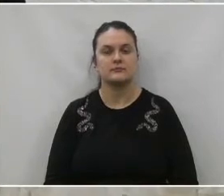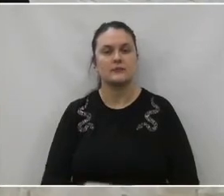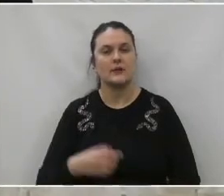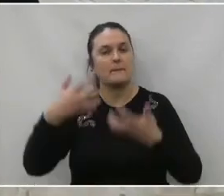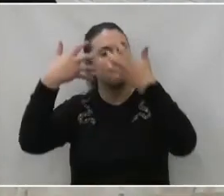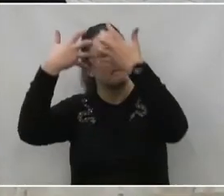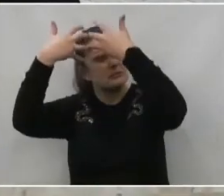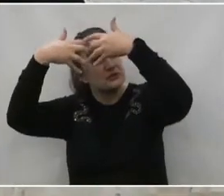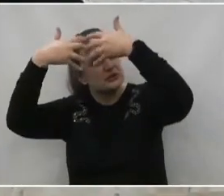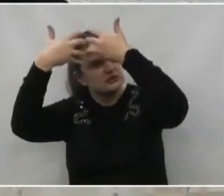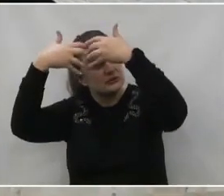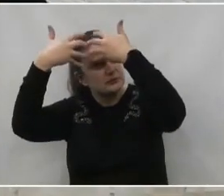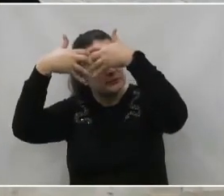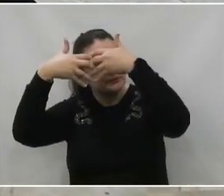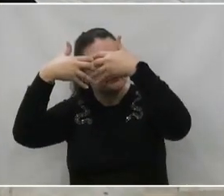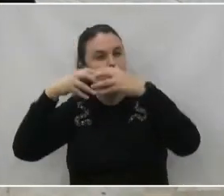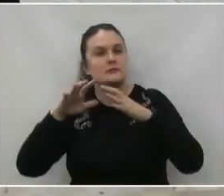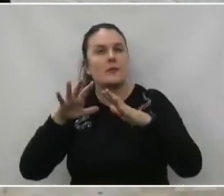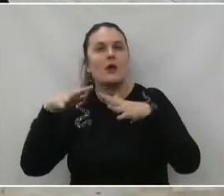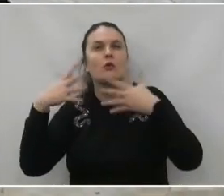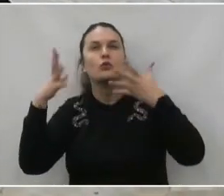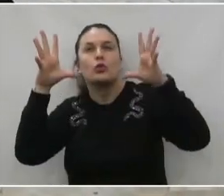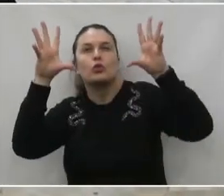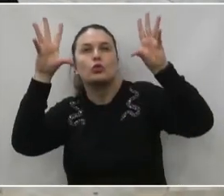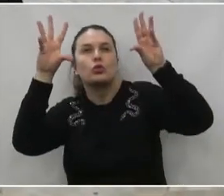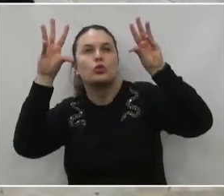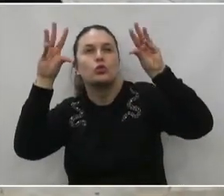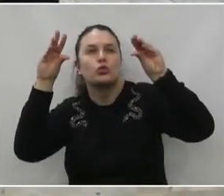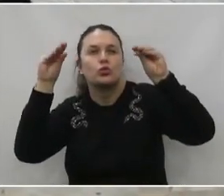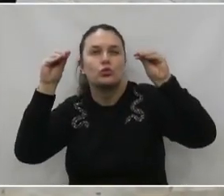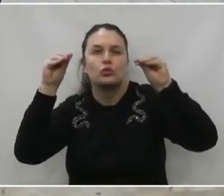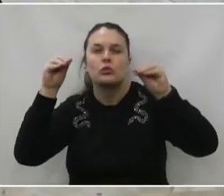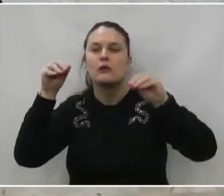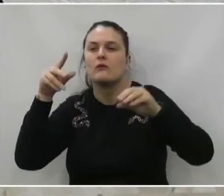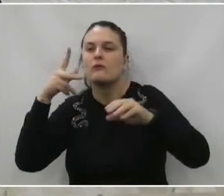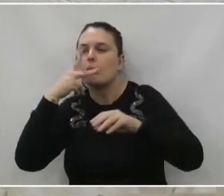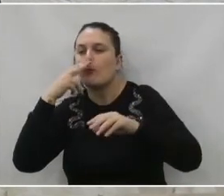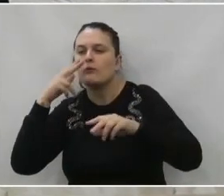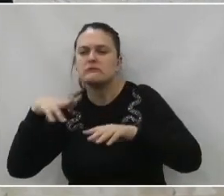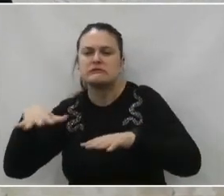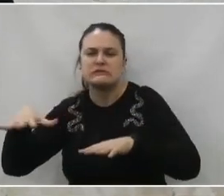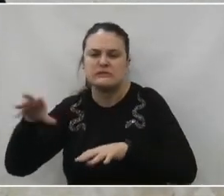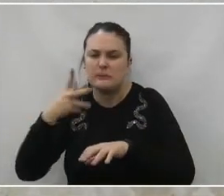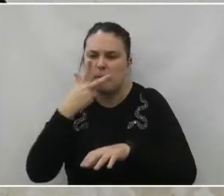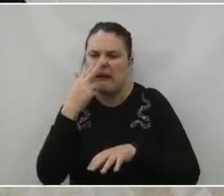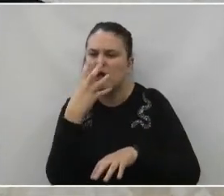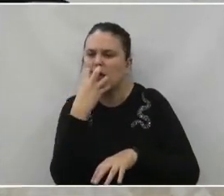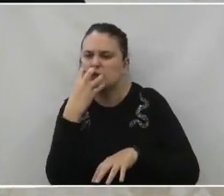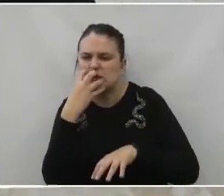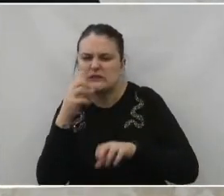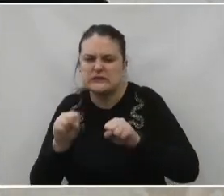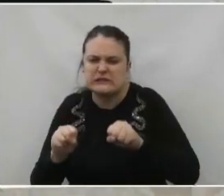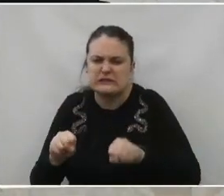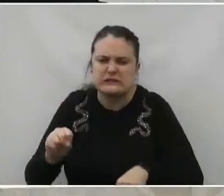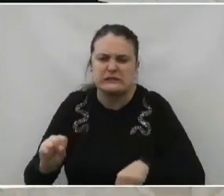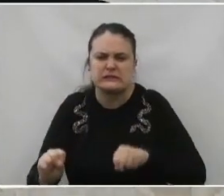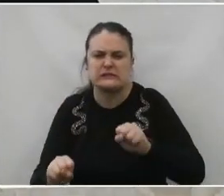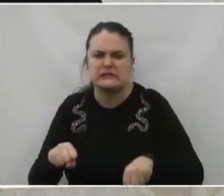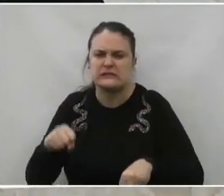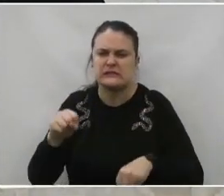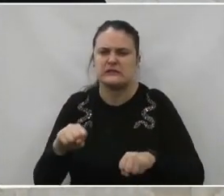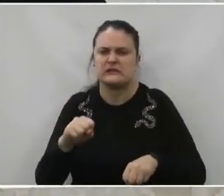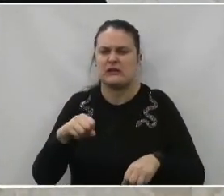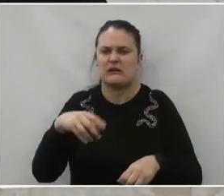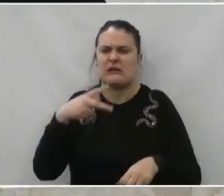Para refletir. Quando anoitece, eles voltam e rodeiam a cidade, rosnando como cachorros. A língua deles fere